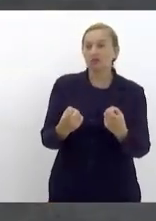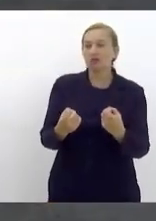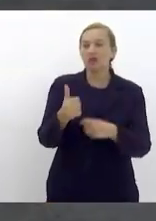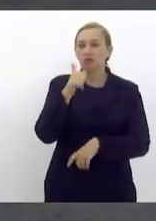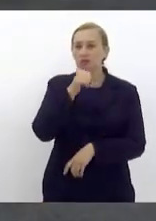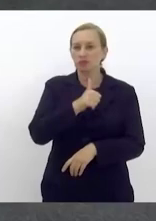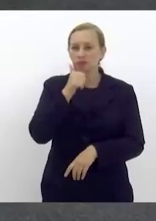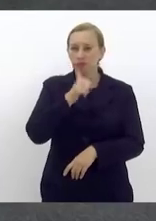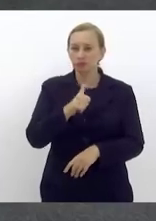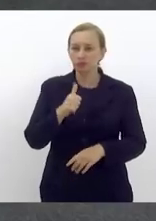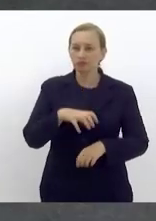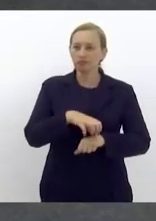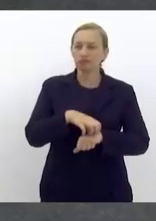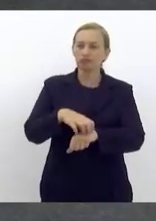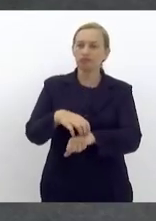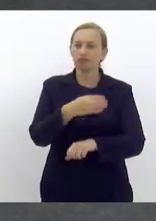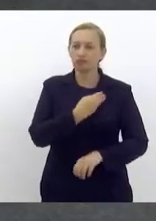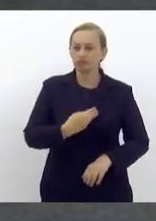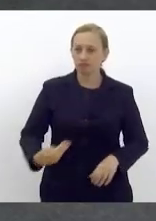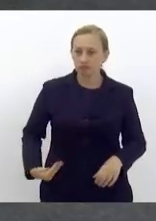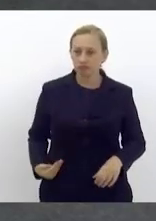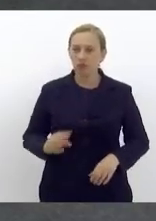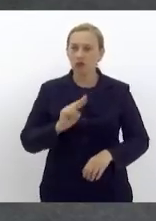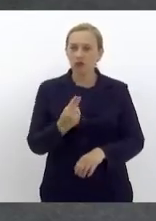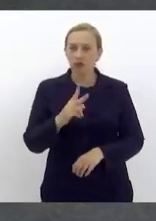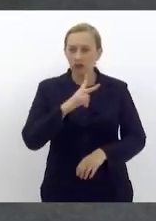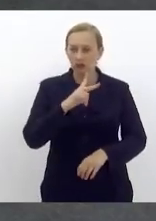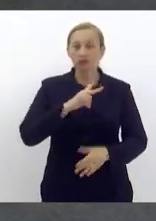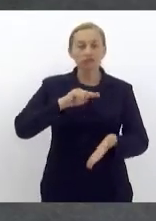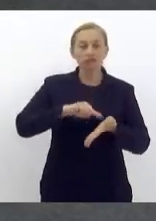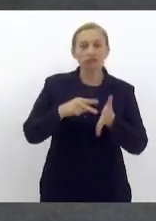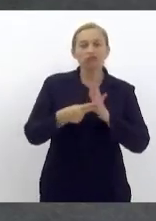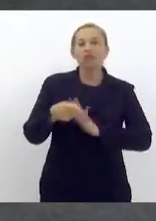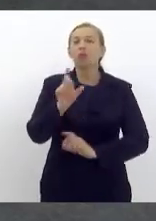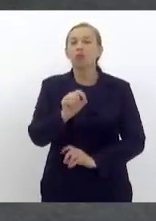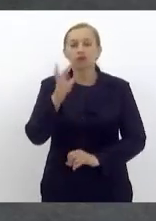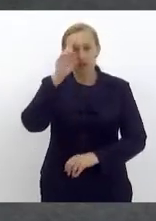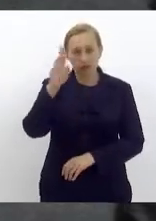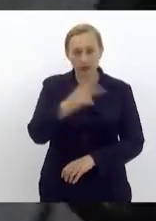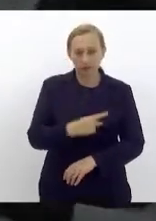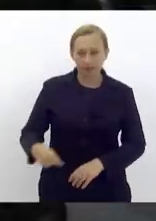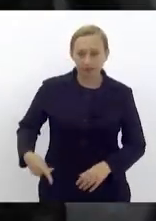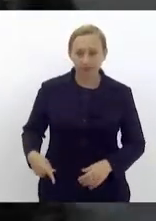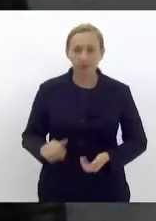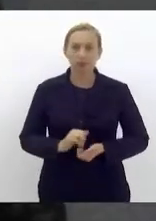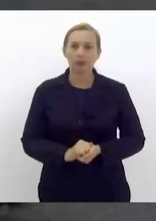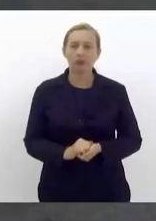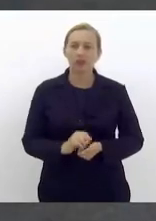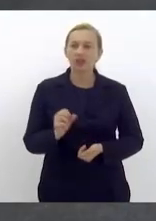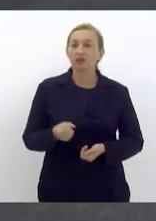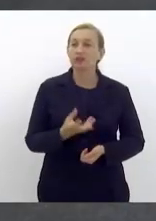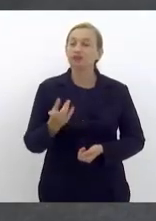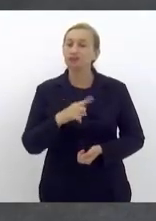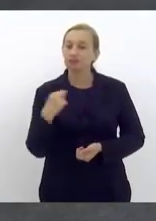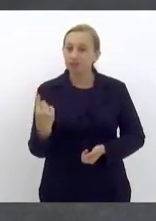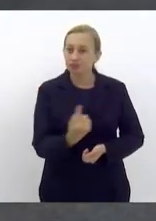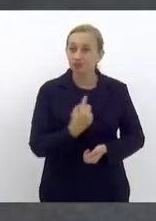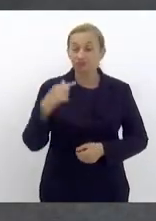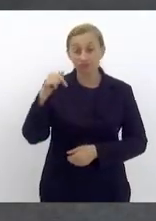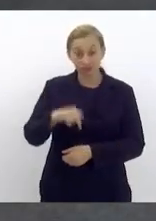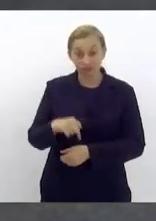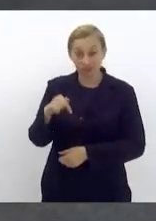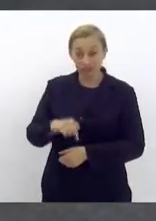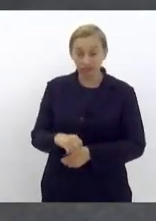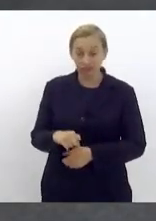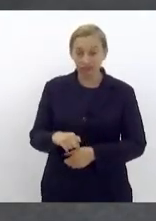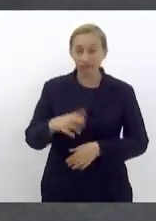e Remunerados Privados e Individuais. O que que isso significa, senhora presidenta? Que quando nós aqui estabelecemos